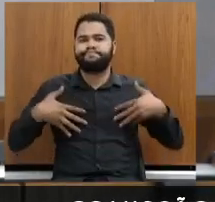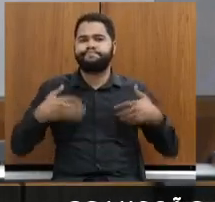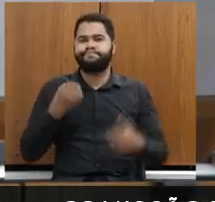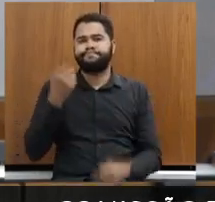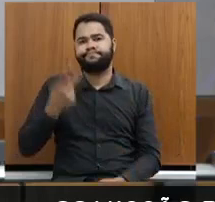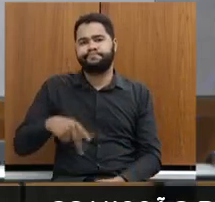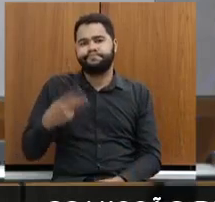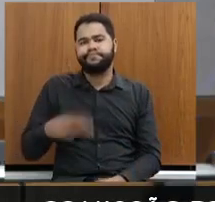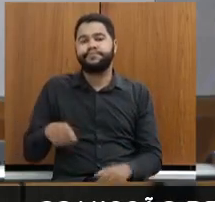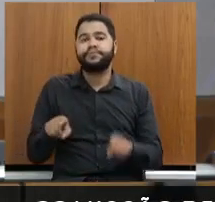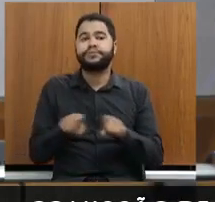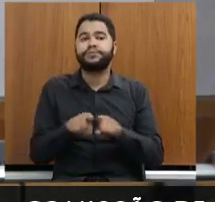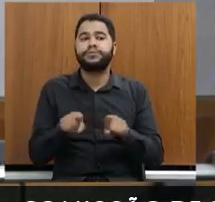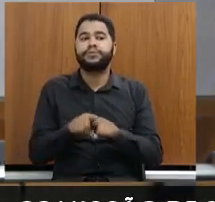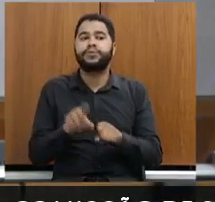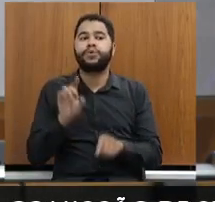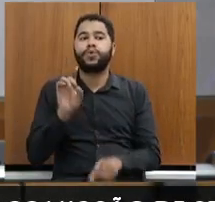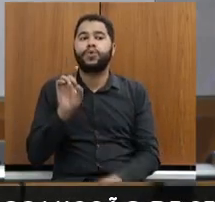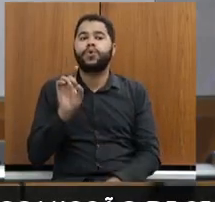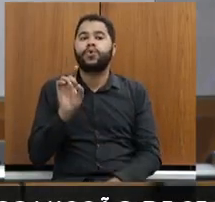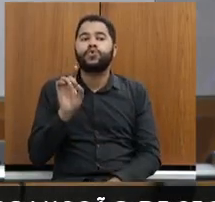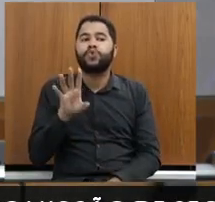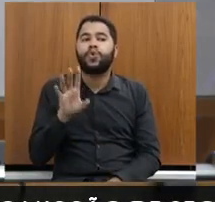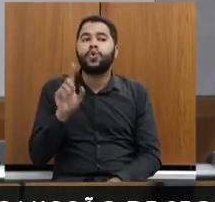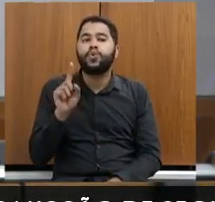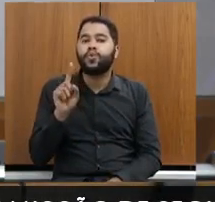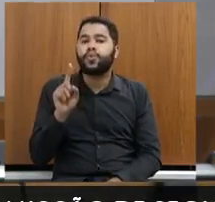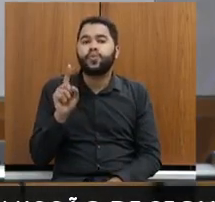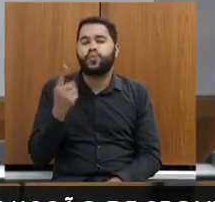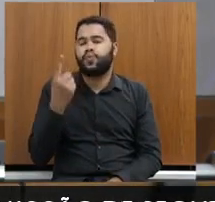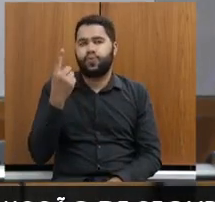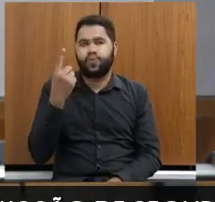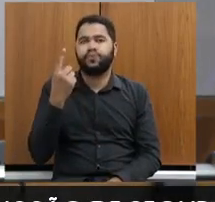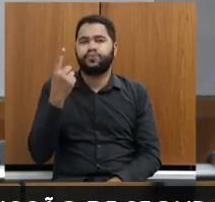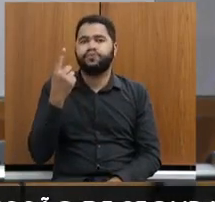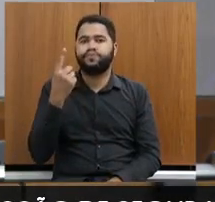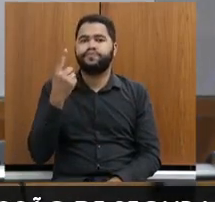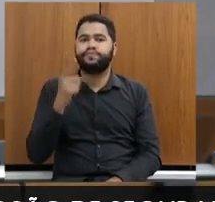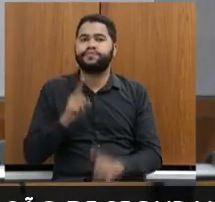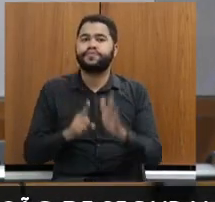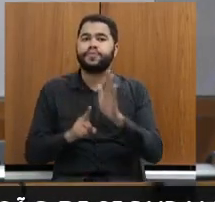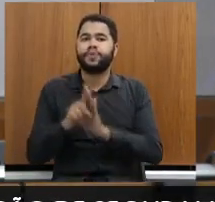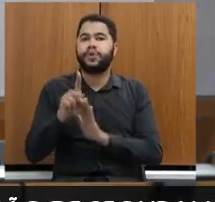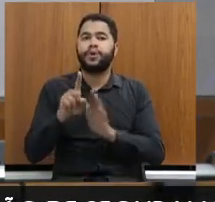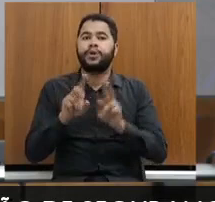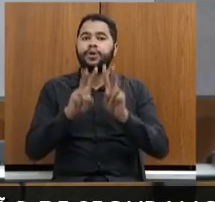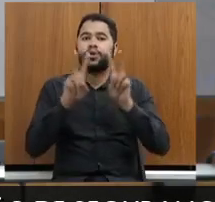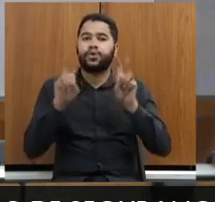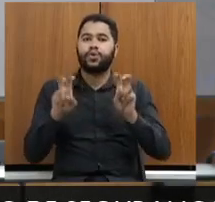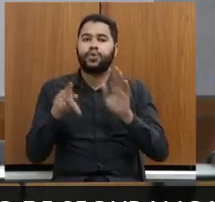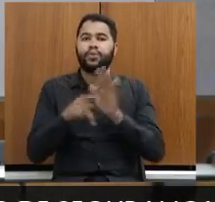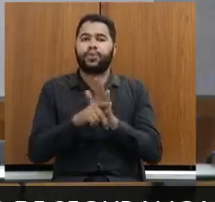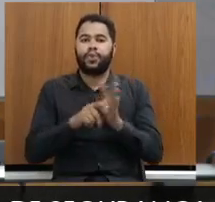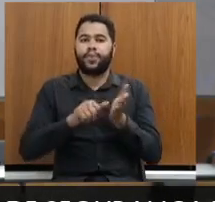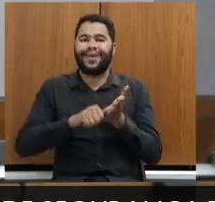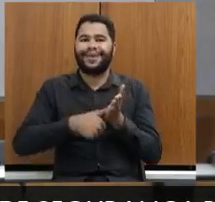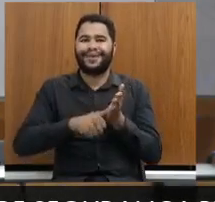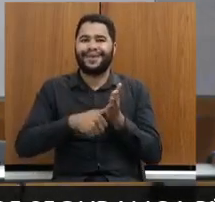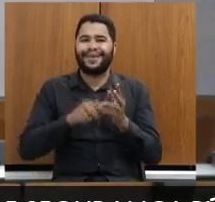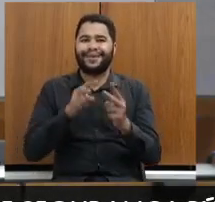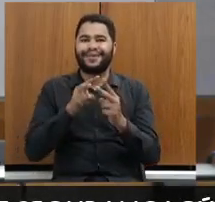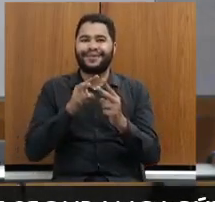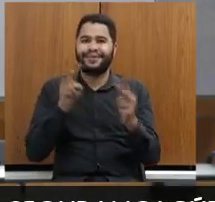gente eu queria fazer uma única questão que é sobre a carteira de identidade digital